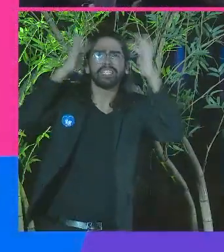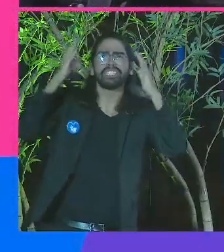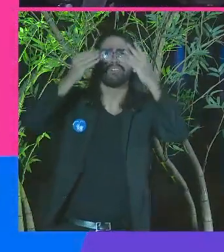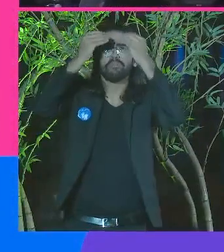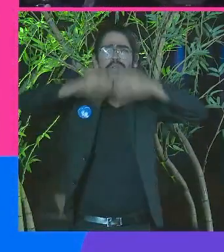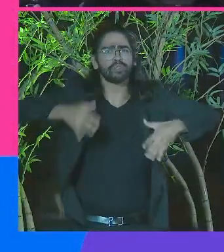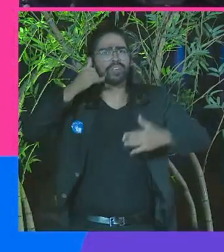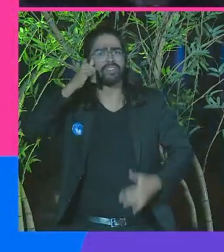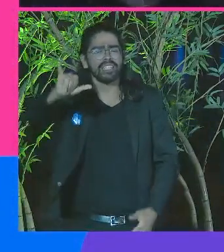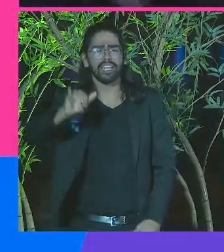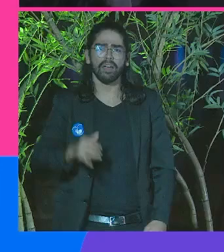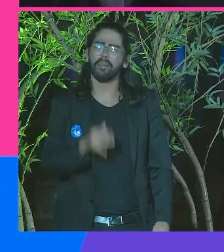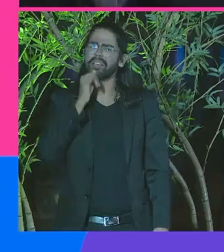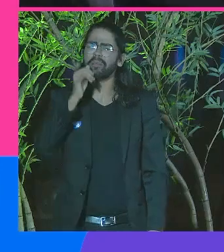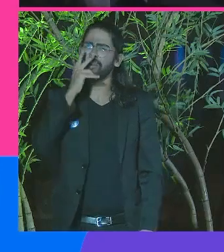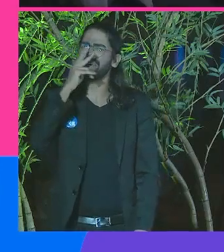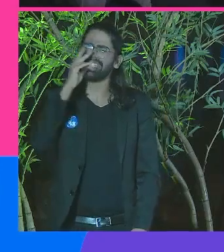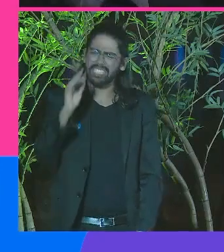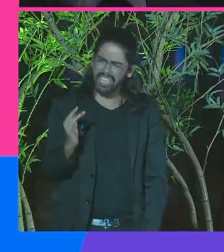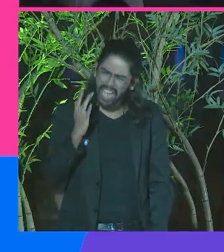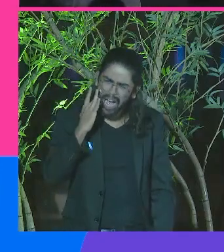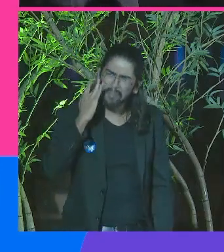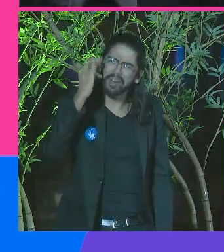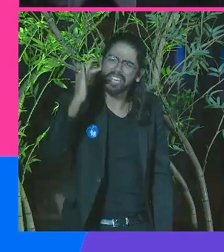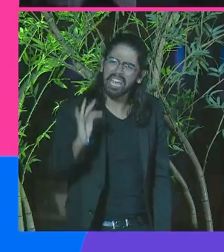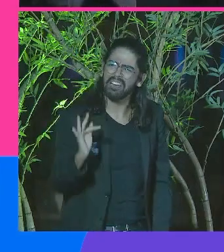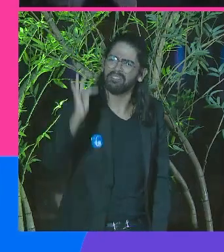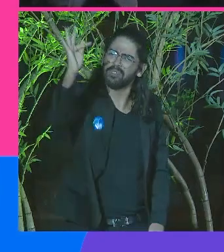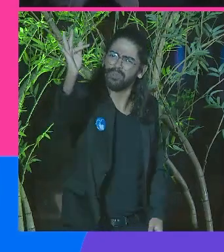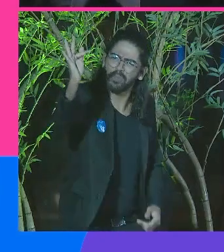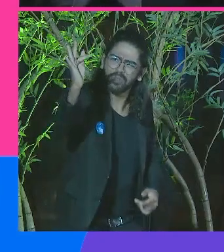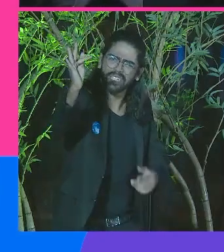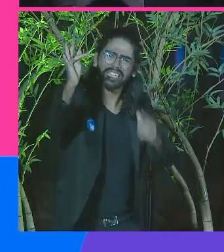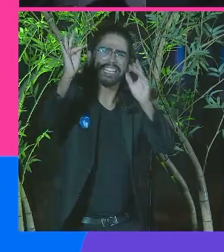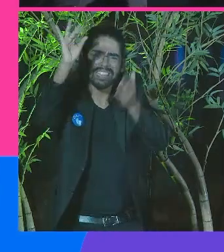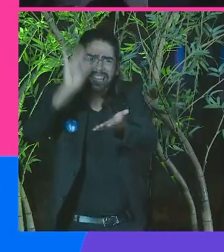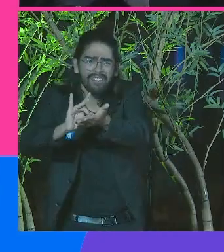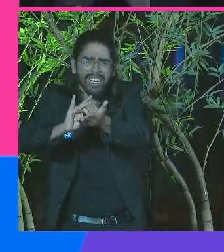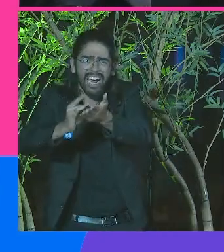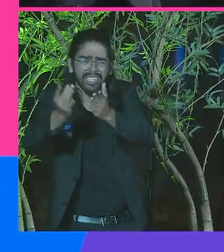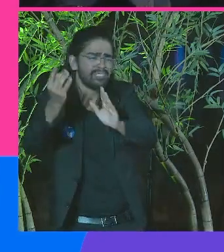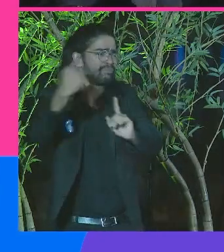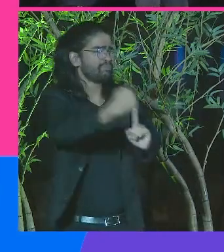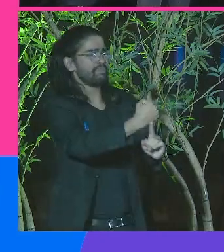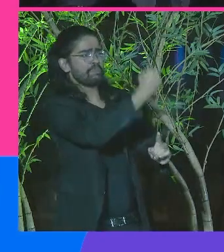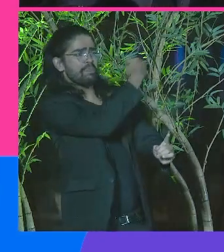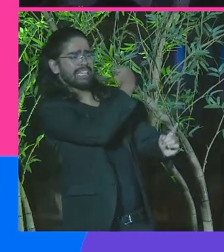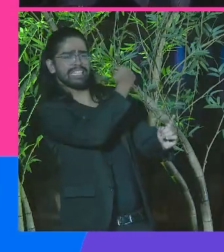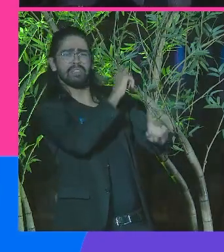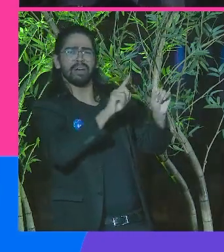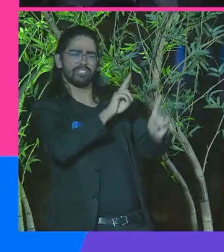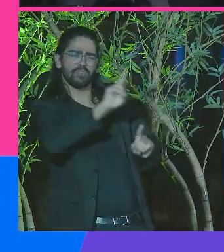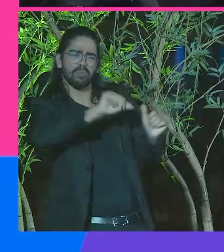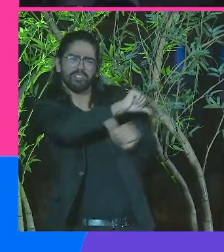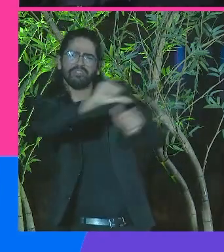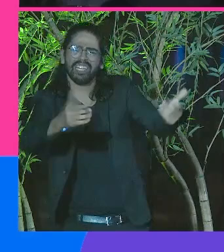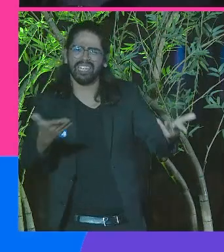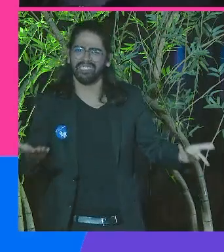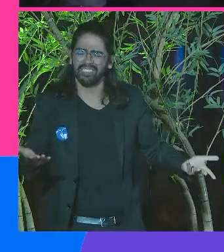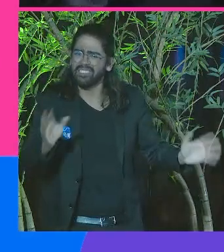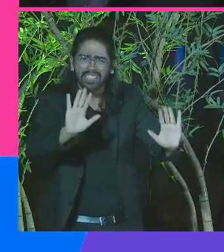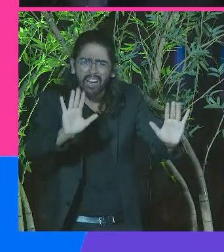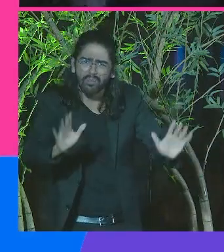Para que o amanhã não seja só um ontem com um novo nome. Essa é a frase do Emicida. E essa aqui foi uma das imagens que também